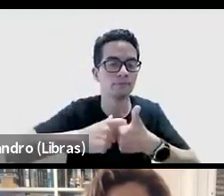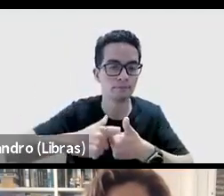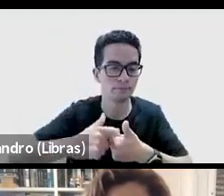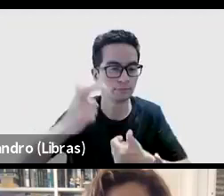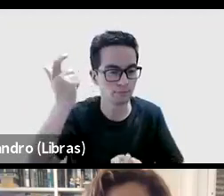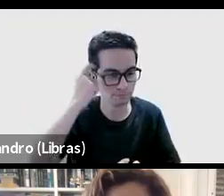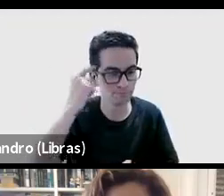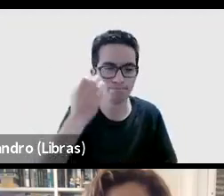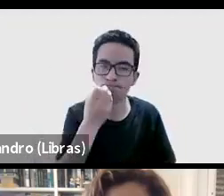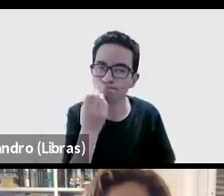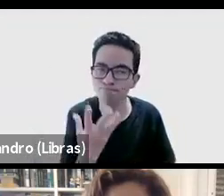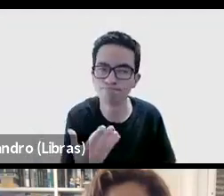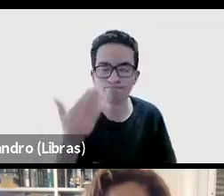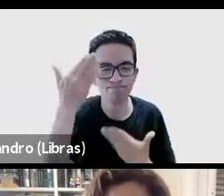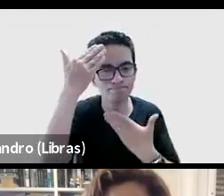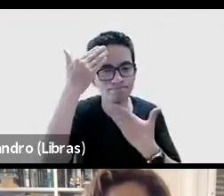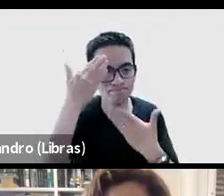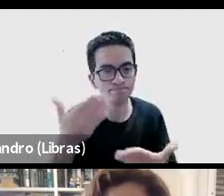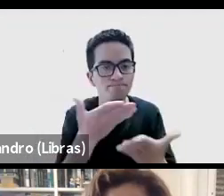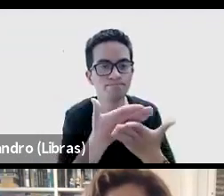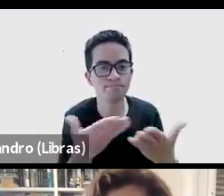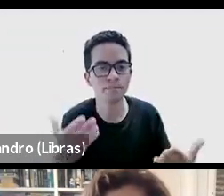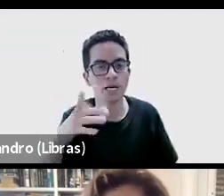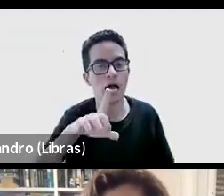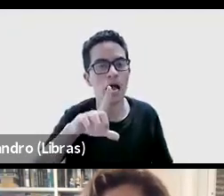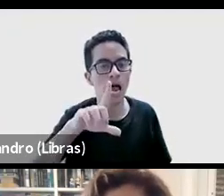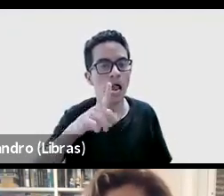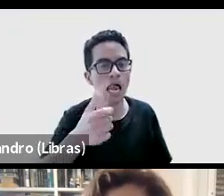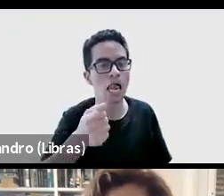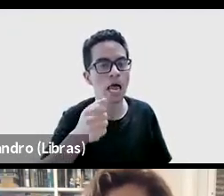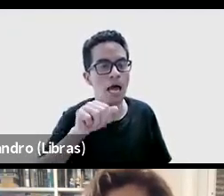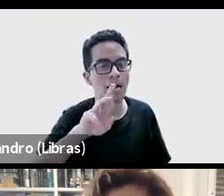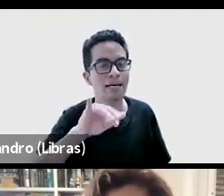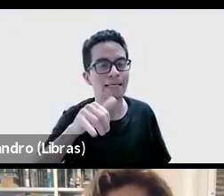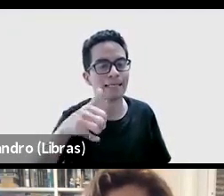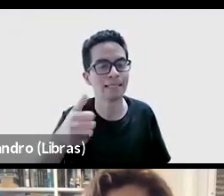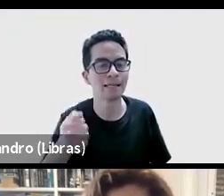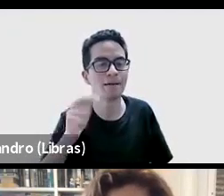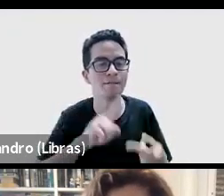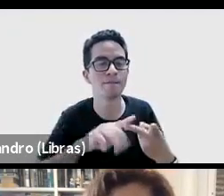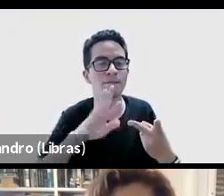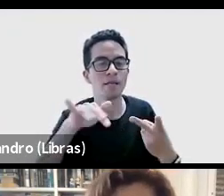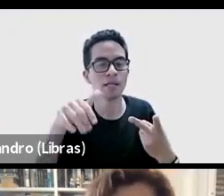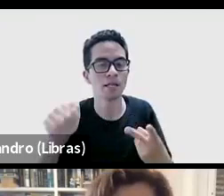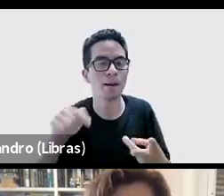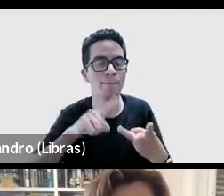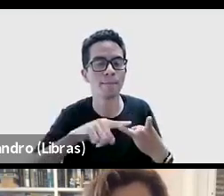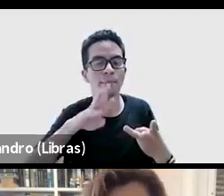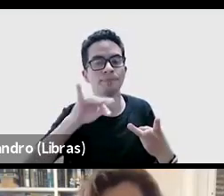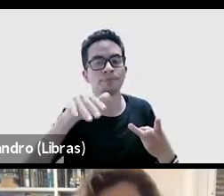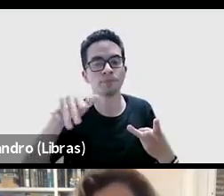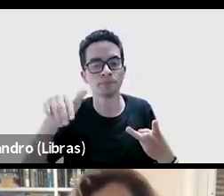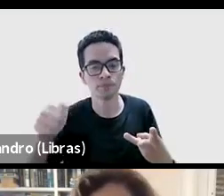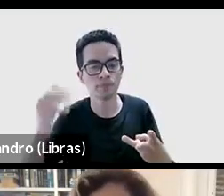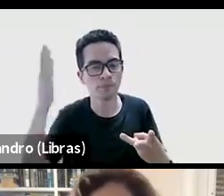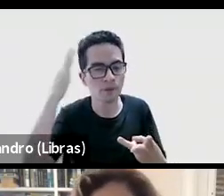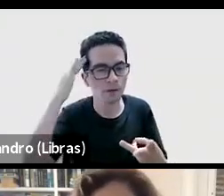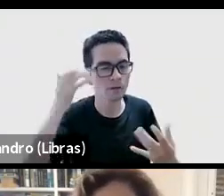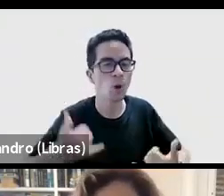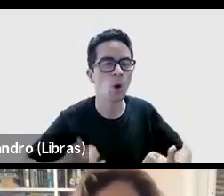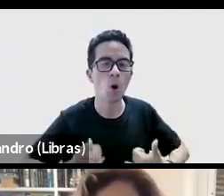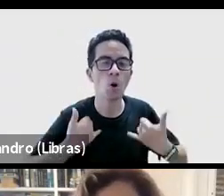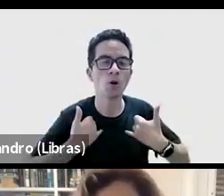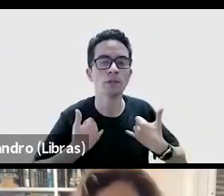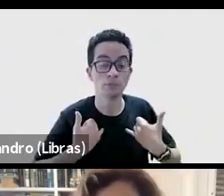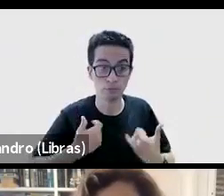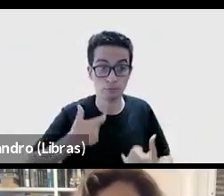Tá bom, muito obrigado, Larissa, Fernanda, Maria Cecília. É uma grande honra para mim